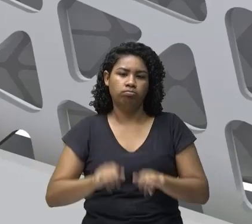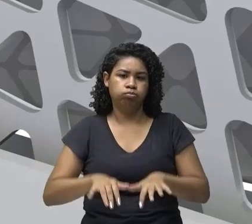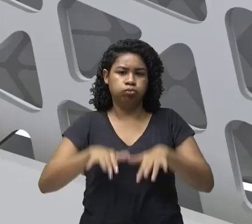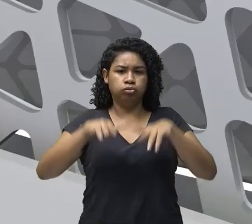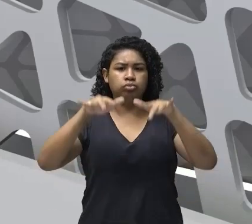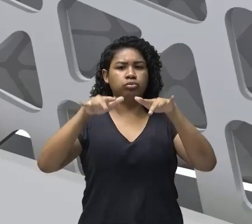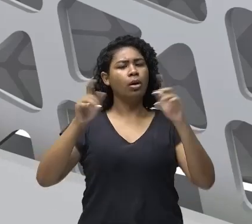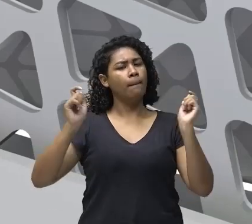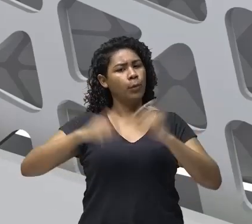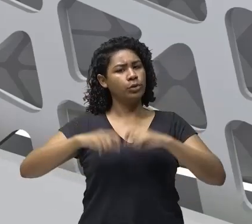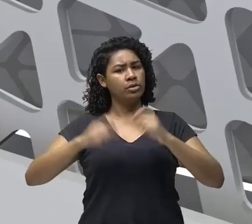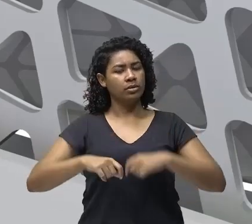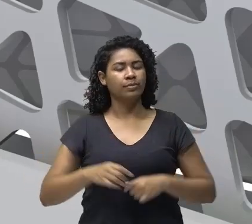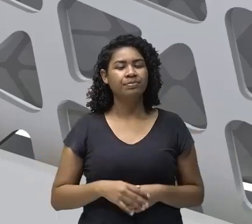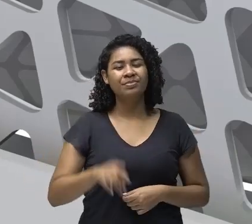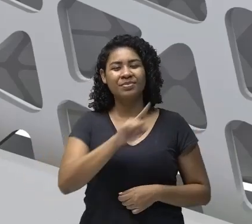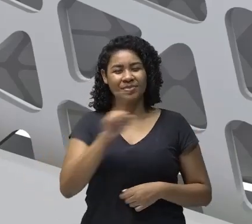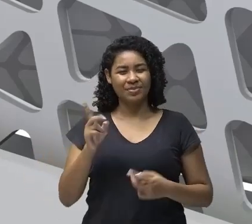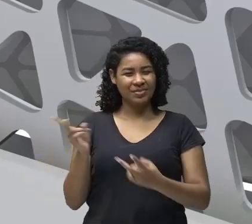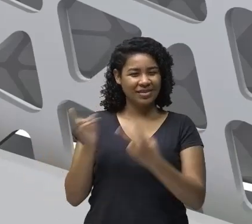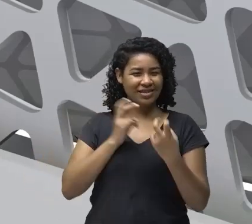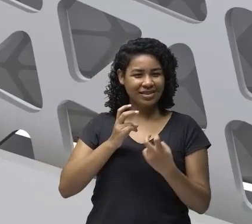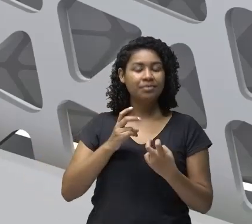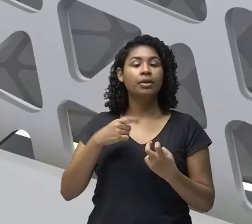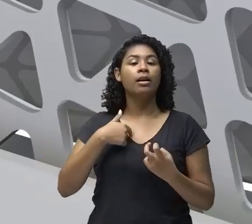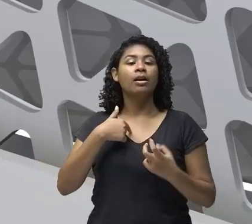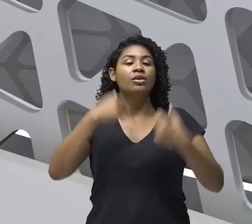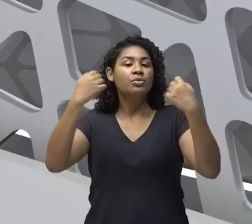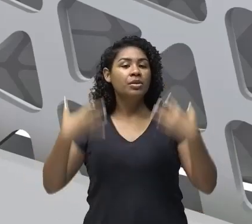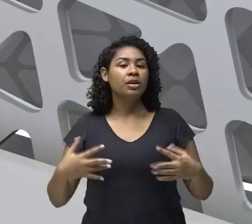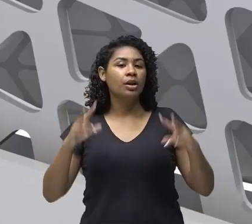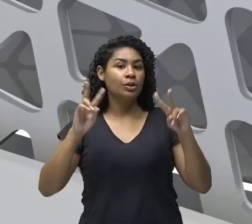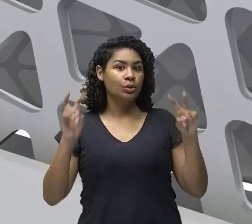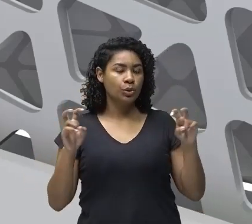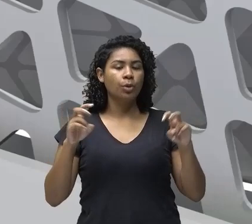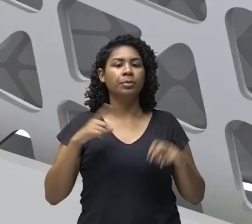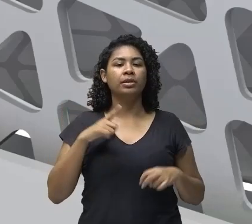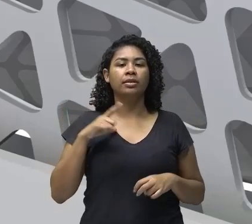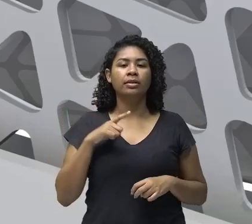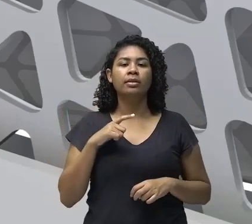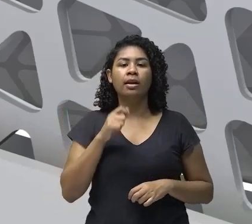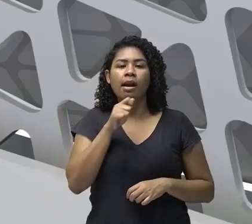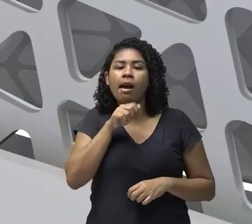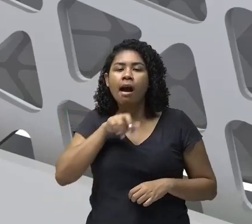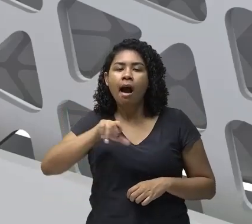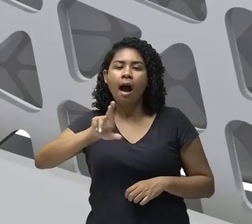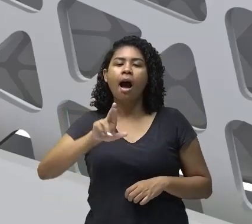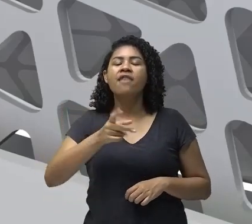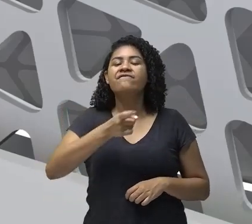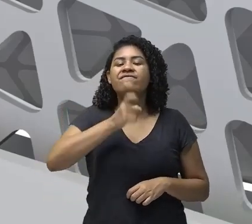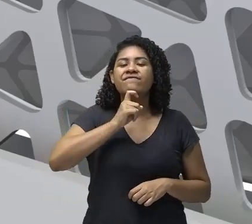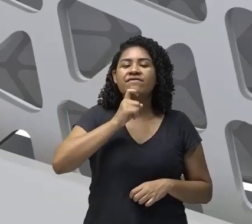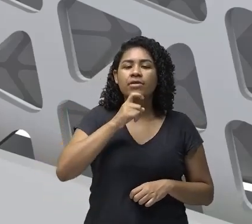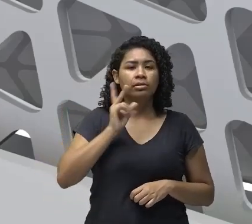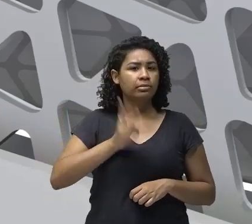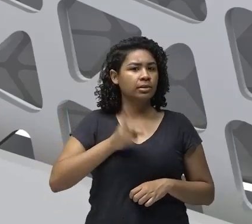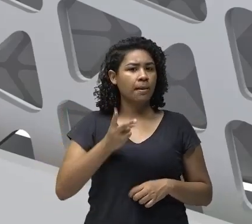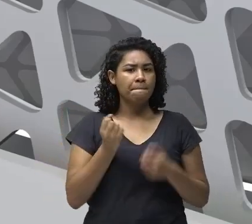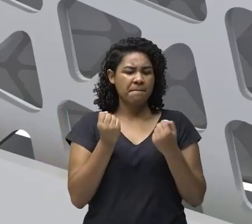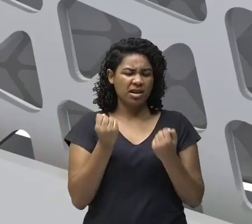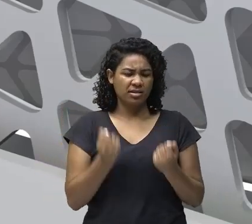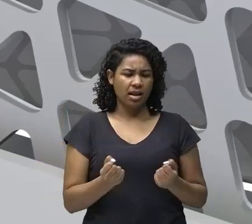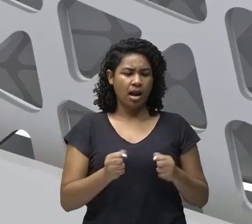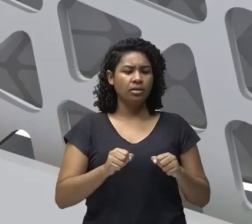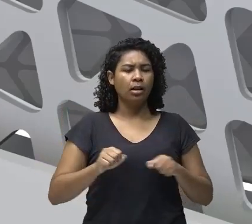que a gente falou que a massa de ar frio, ela é mais densa, né? Então, ela fica mais embaixo e por